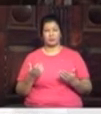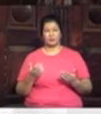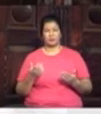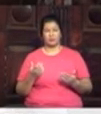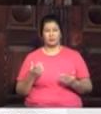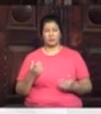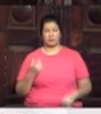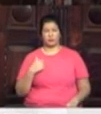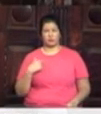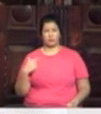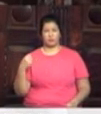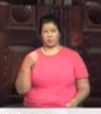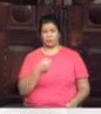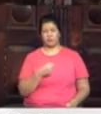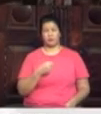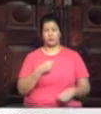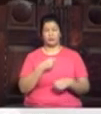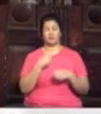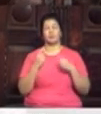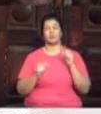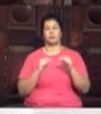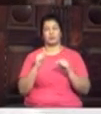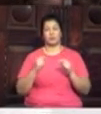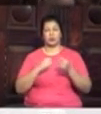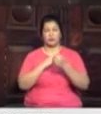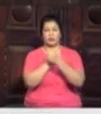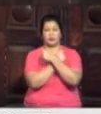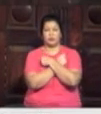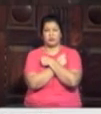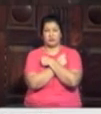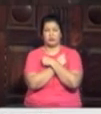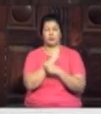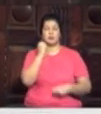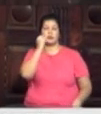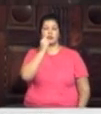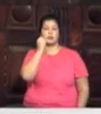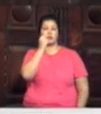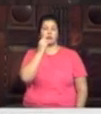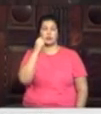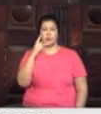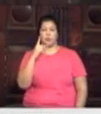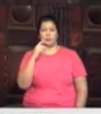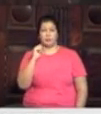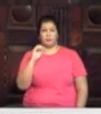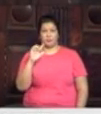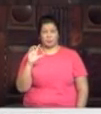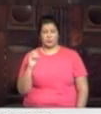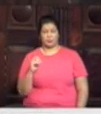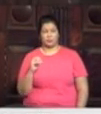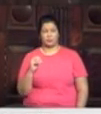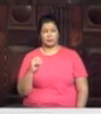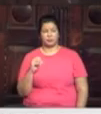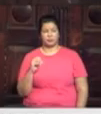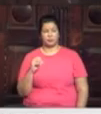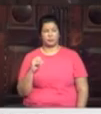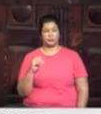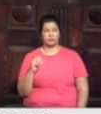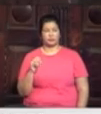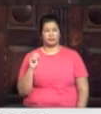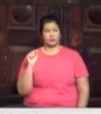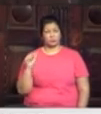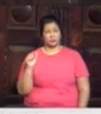daqui um forte abraço para o senador Paulo Paim, por